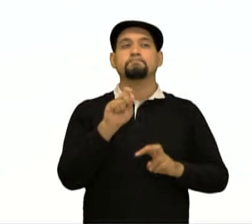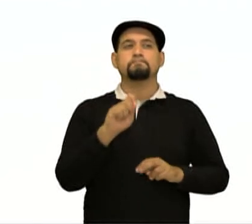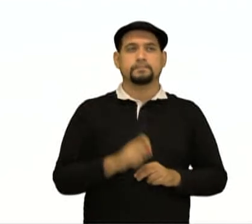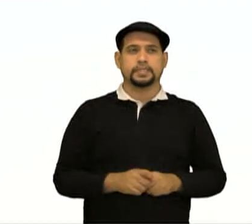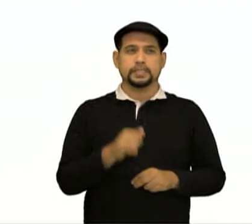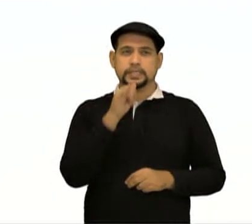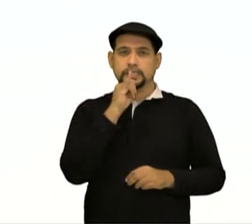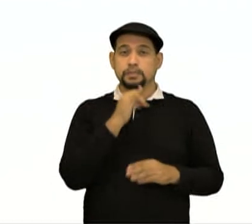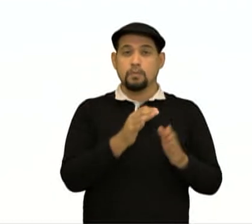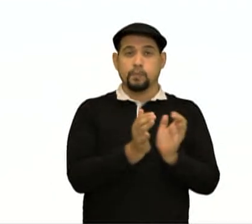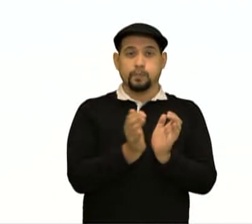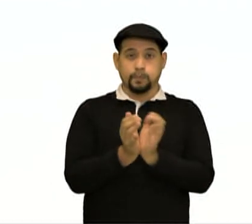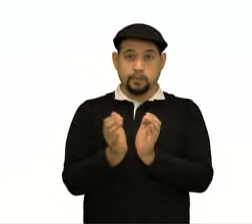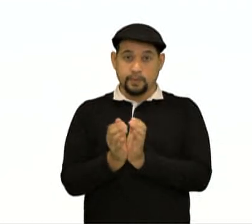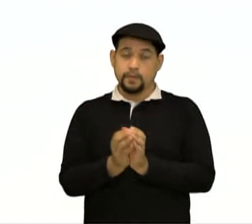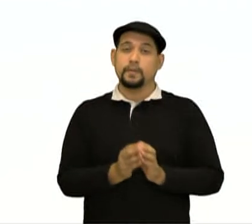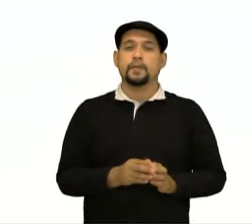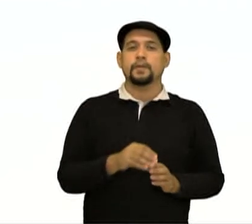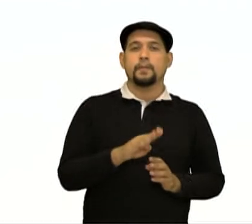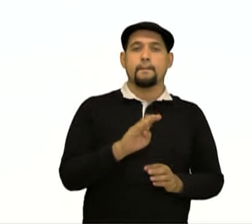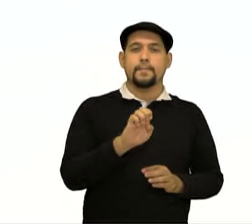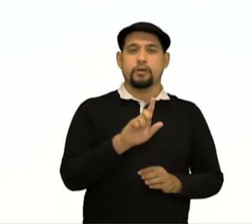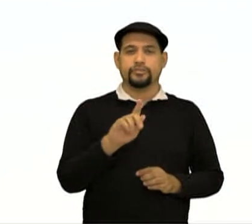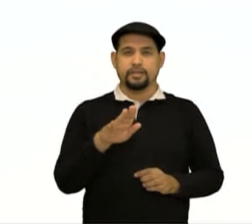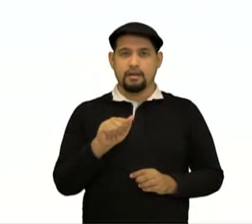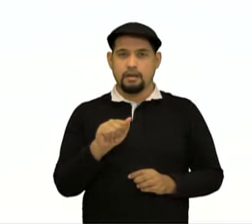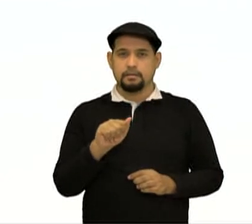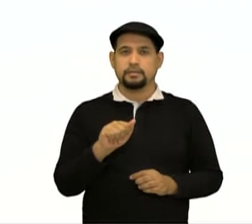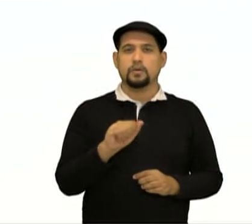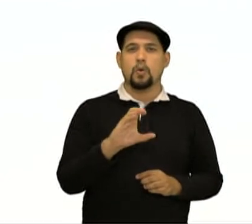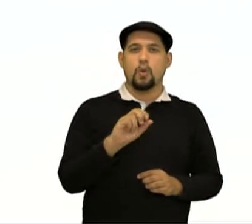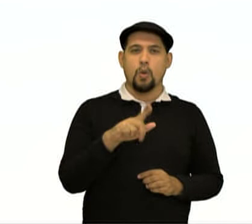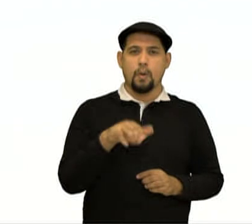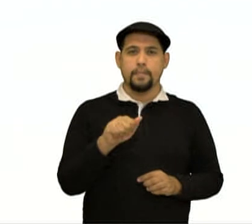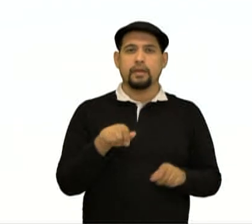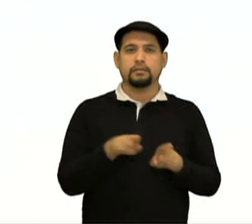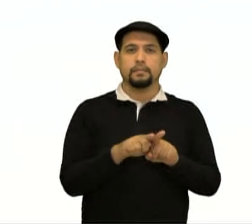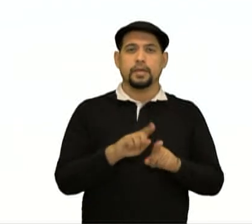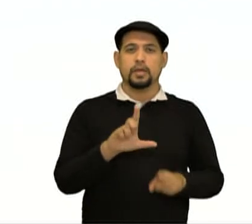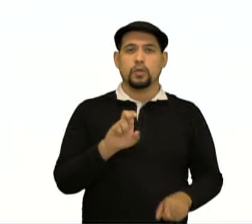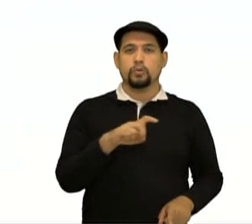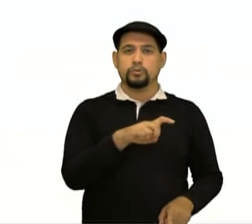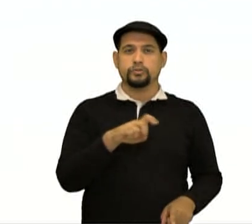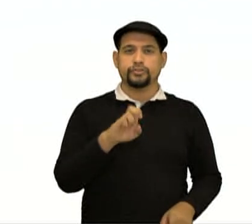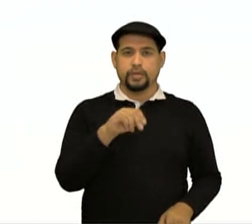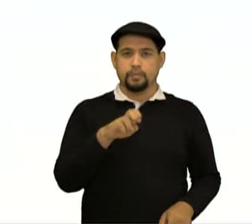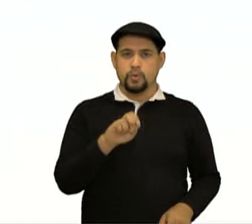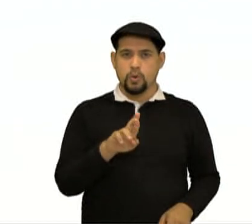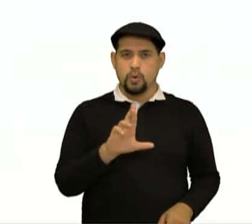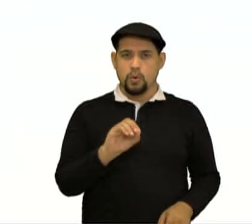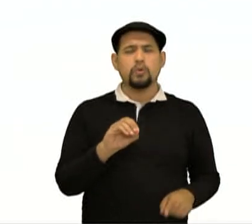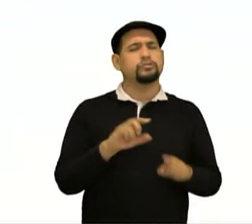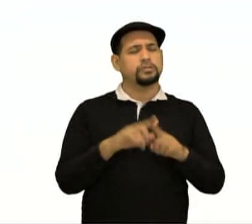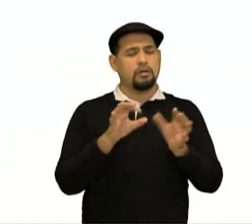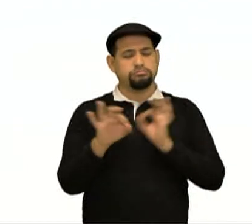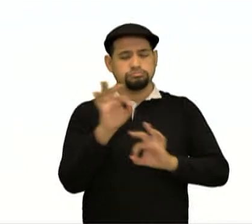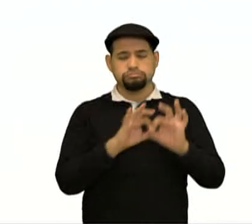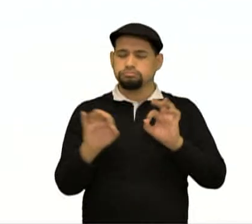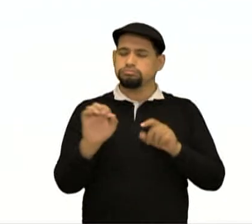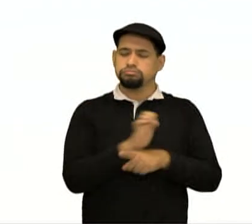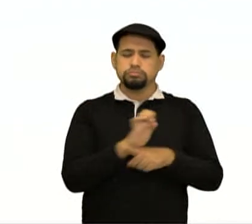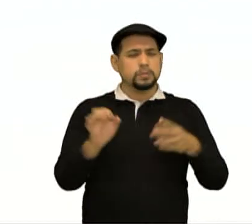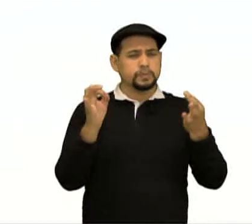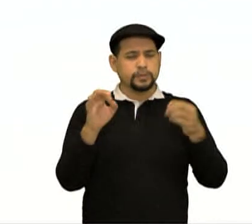que aquele bloco Bélgica Holanda e Luxemburgo veja já no finalzinho da Segunda Guerra Mundial e juraram